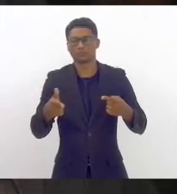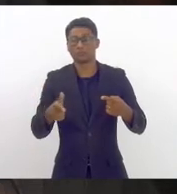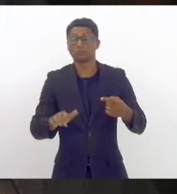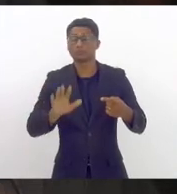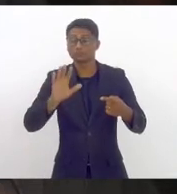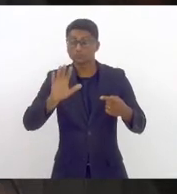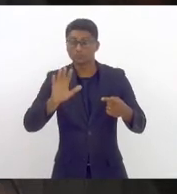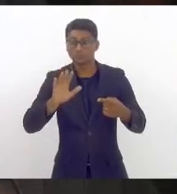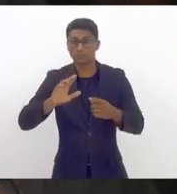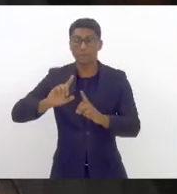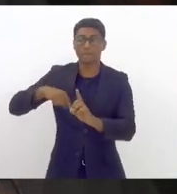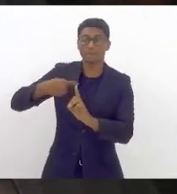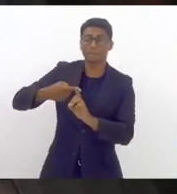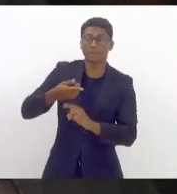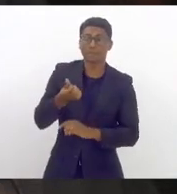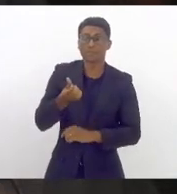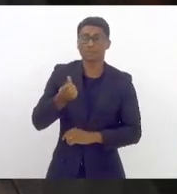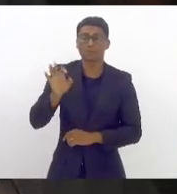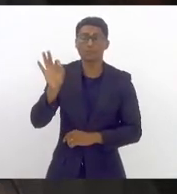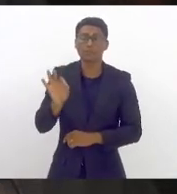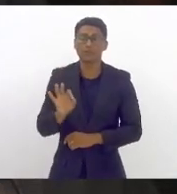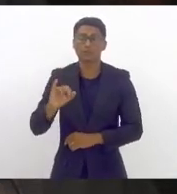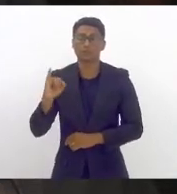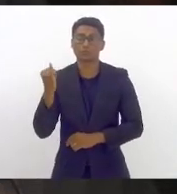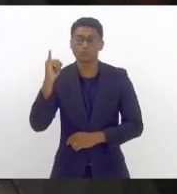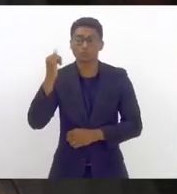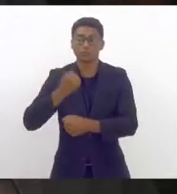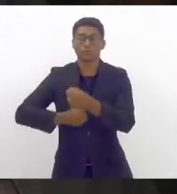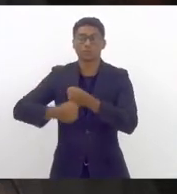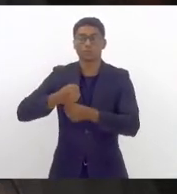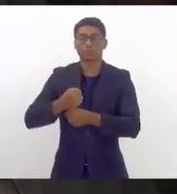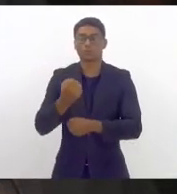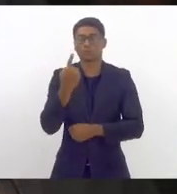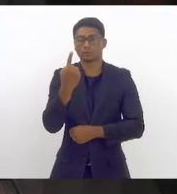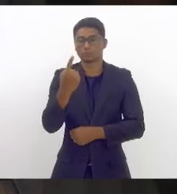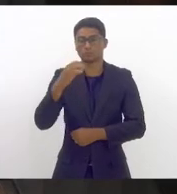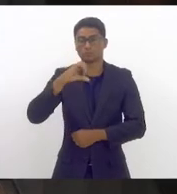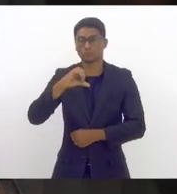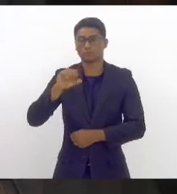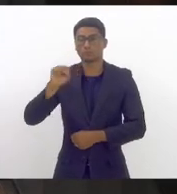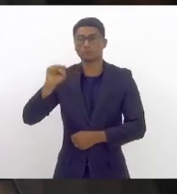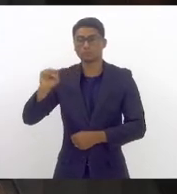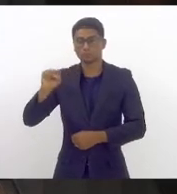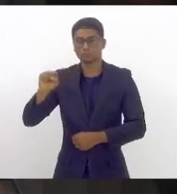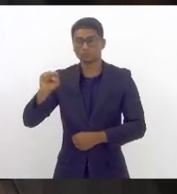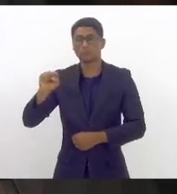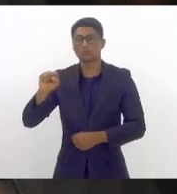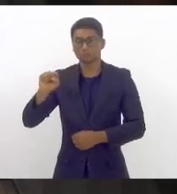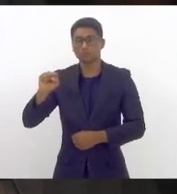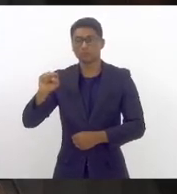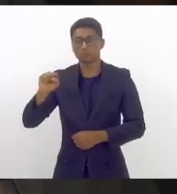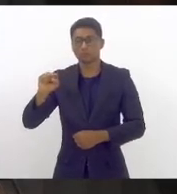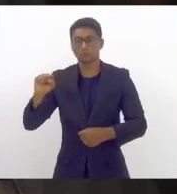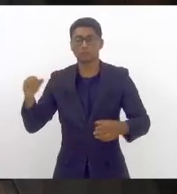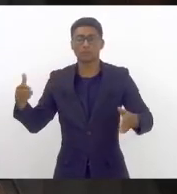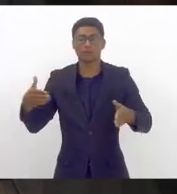6% de juro de 98 a primeiro de janeiro de 2013